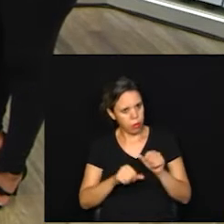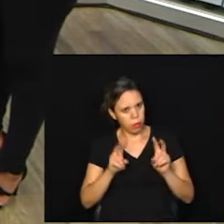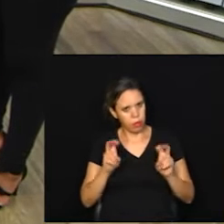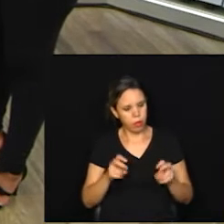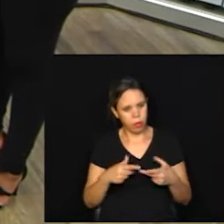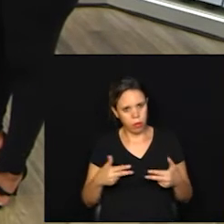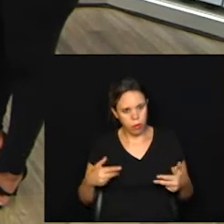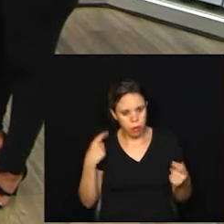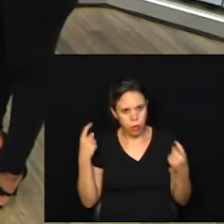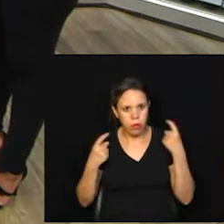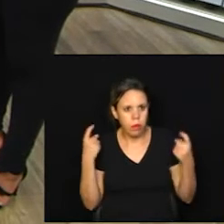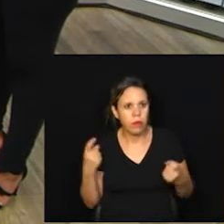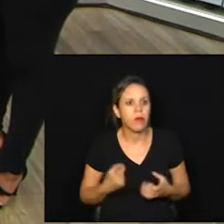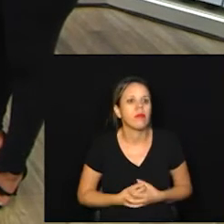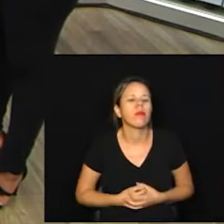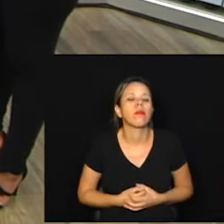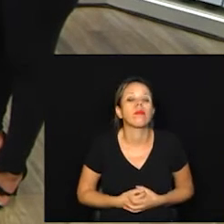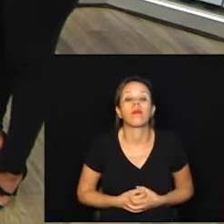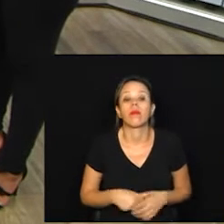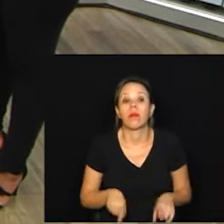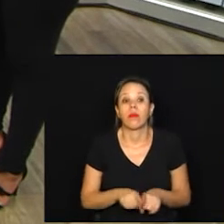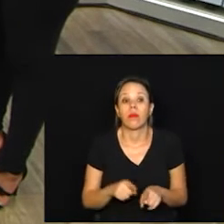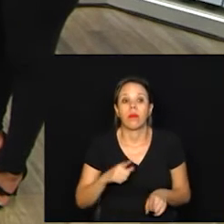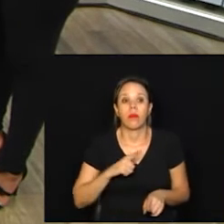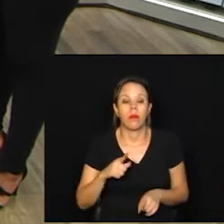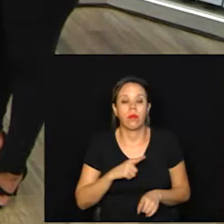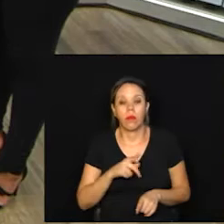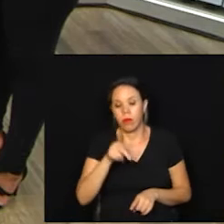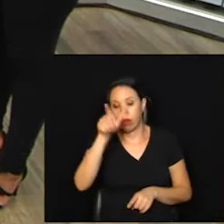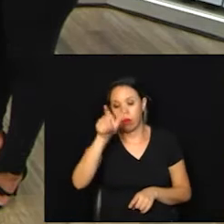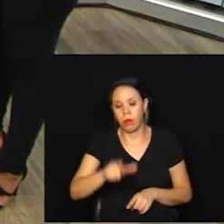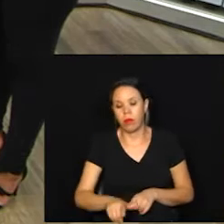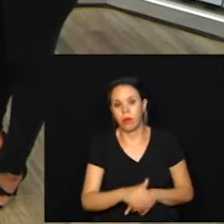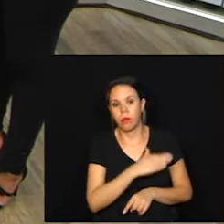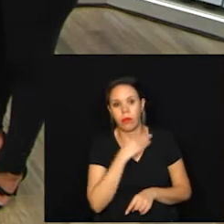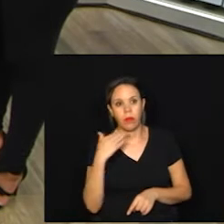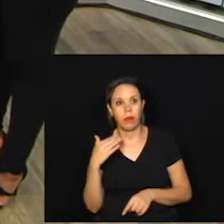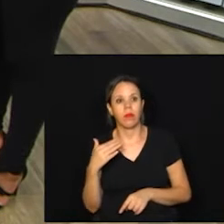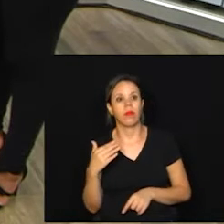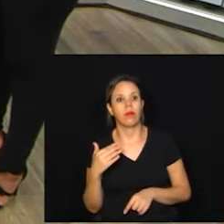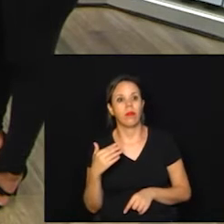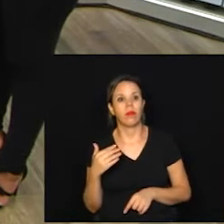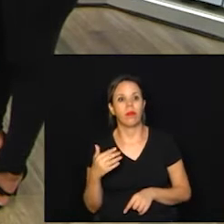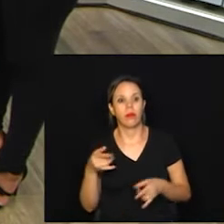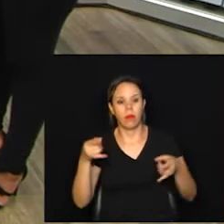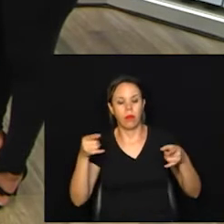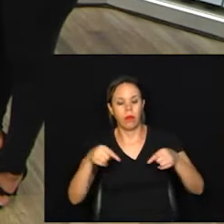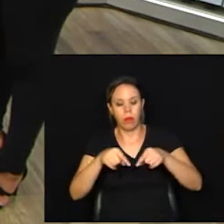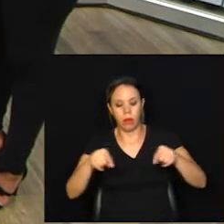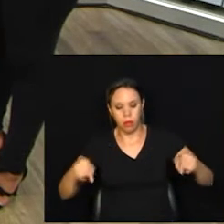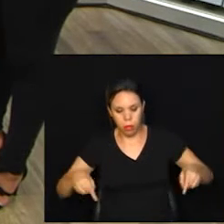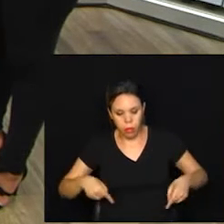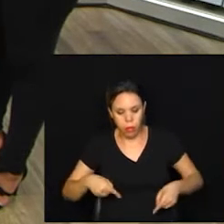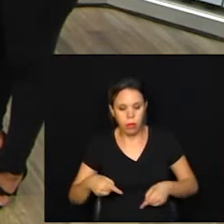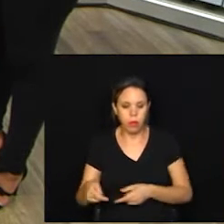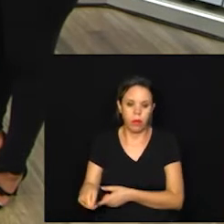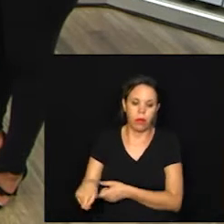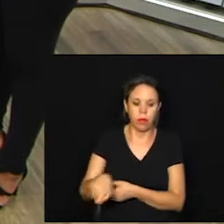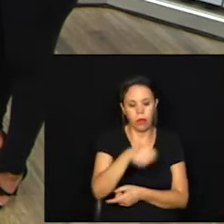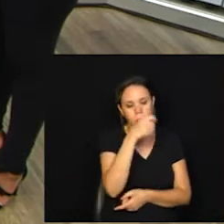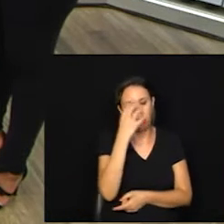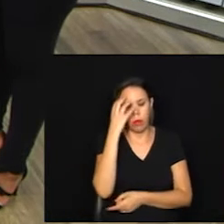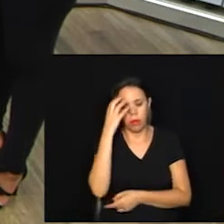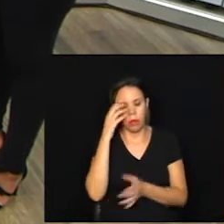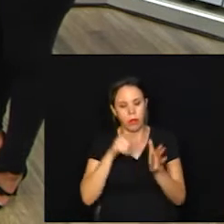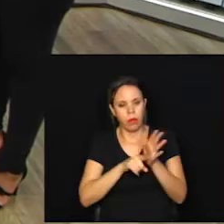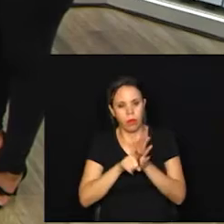que preocupa bastante também. Nós tivemos um falecimento na quadra de tênis da Lagoa do Taquaral e uma investigação vai